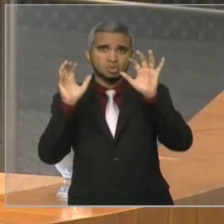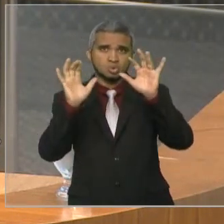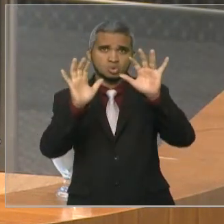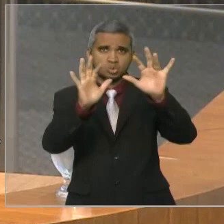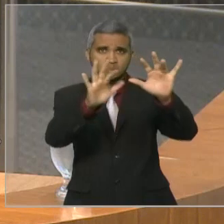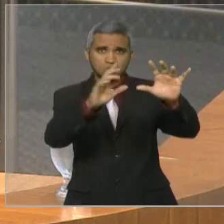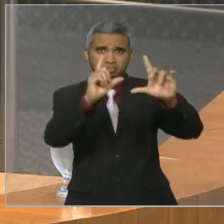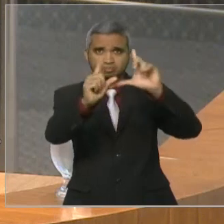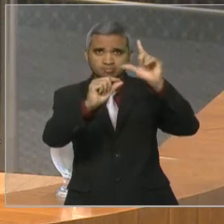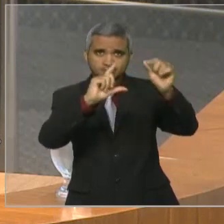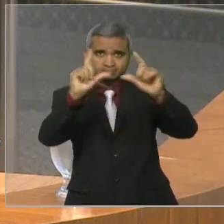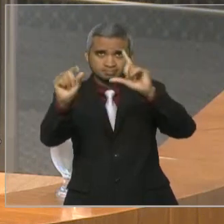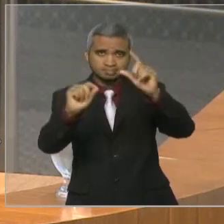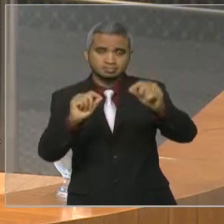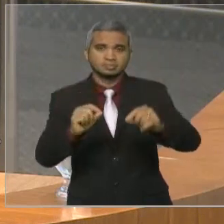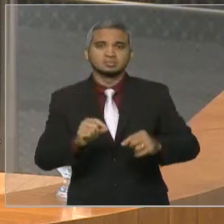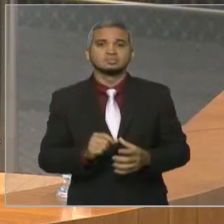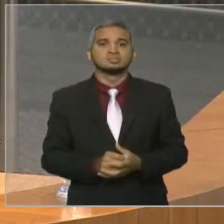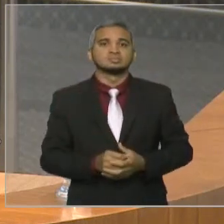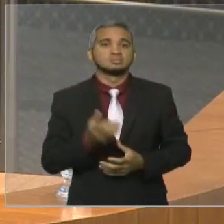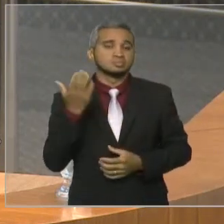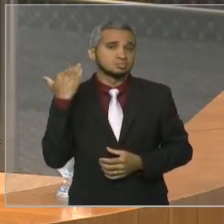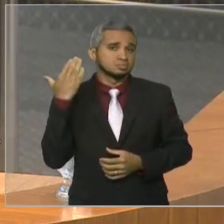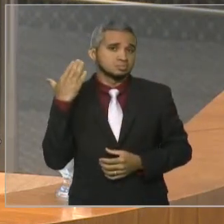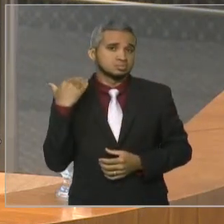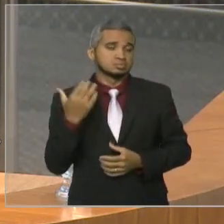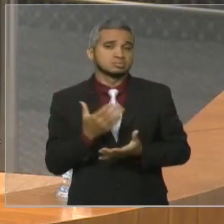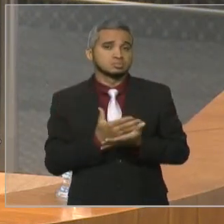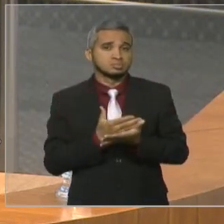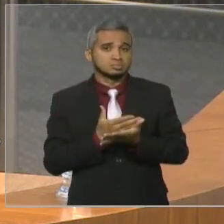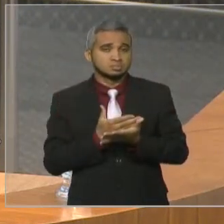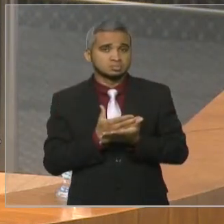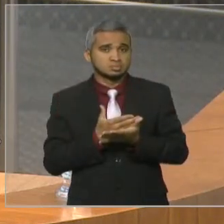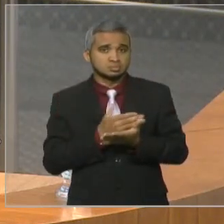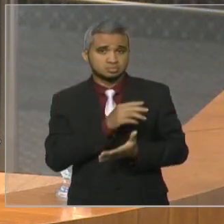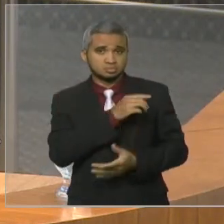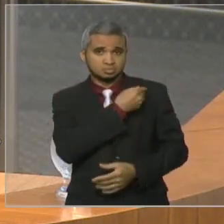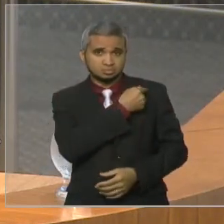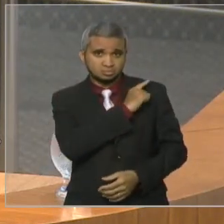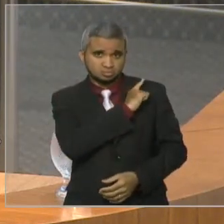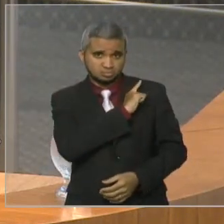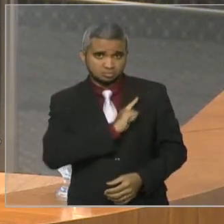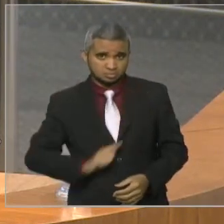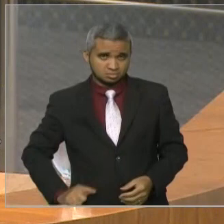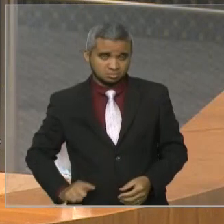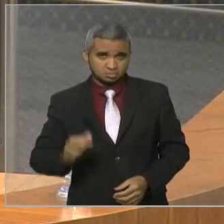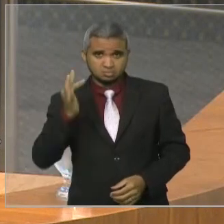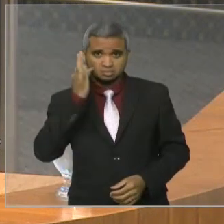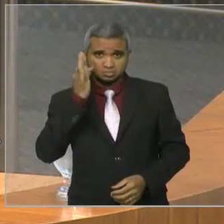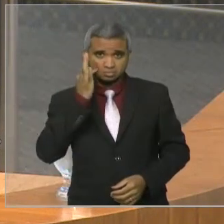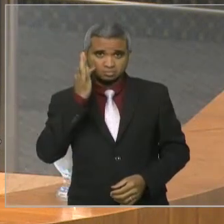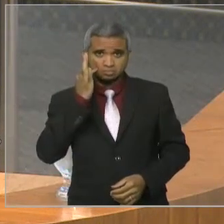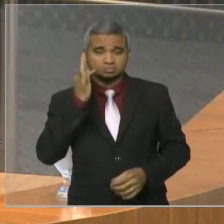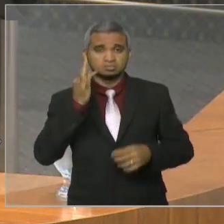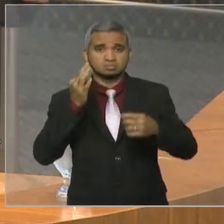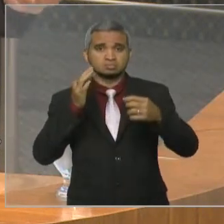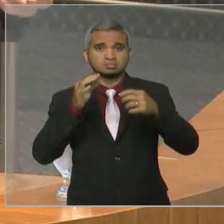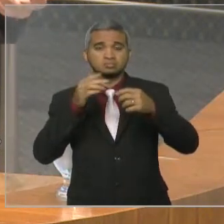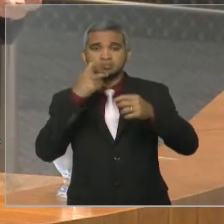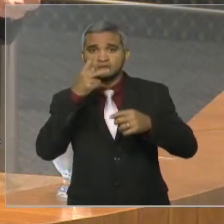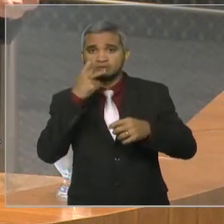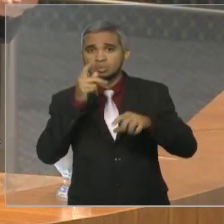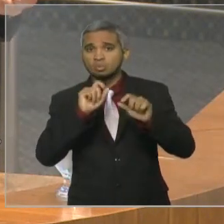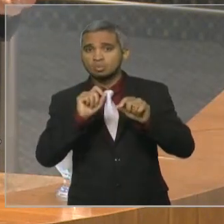Flávio Dino participou de uma reunião com todos os agentes comunitários de saúde e se comprometeu em trabalhar uma política de cofinanciamento que não existia